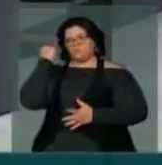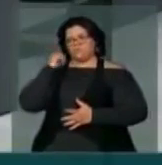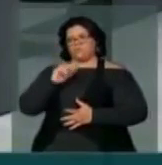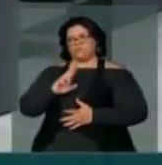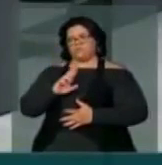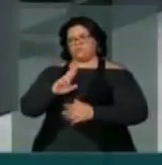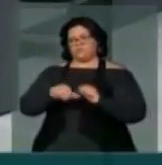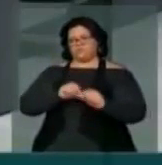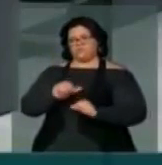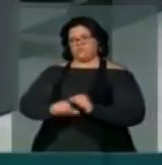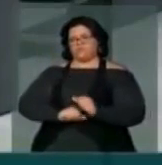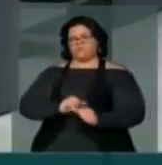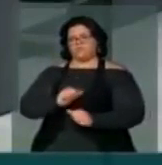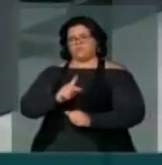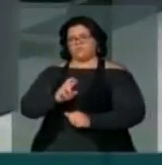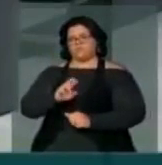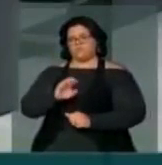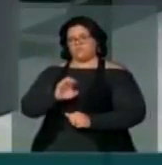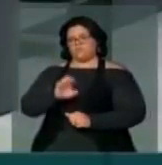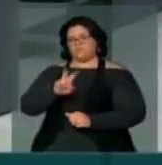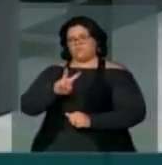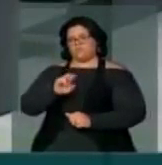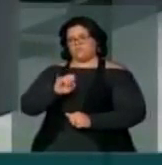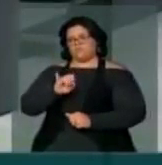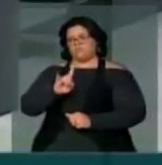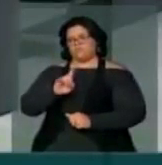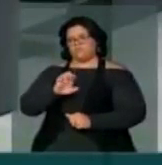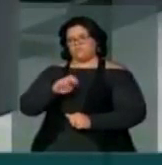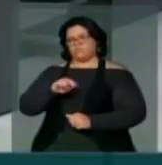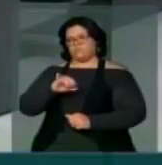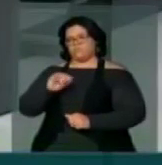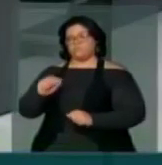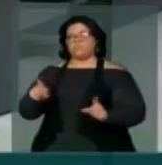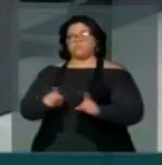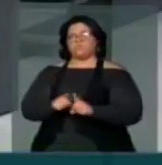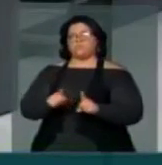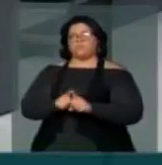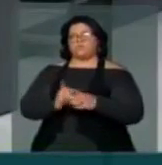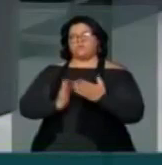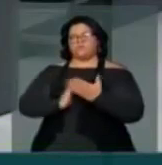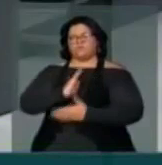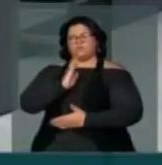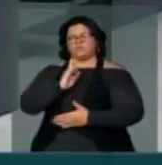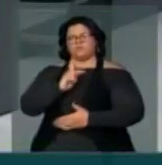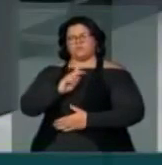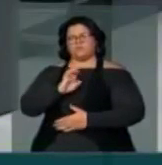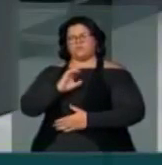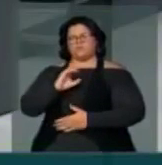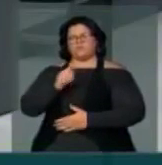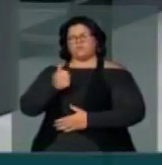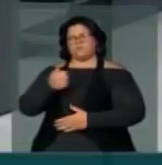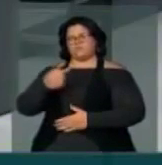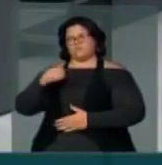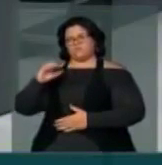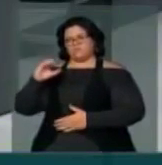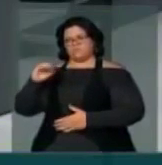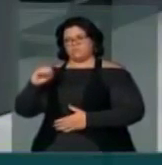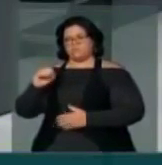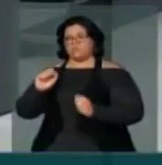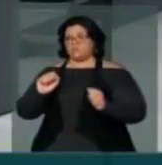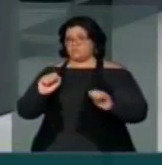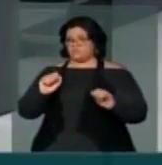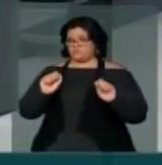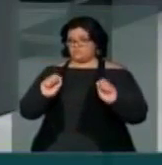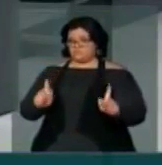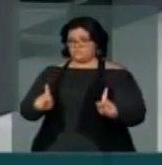do governo Lula, né? E também aprovar a PEC 170, que garante os proventos integrais ao servidor aposentado